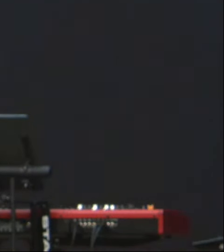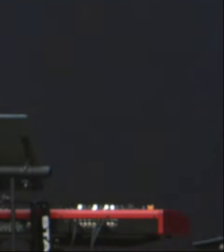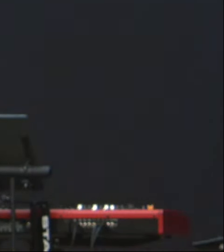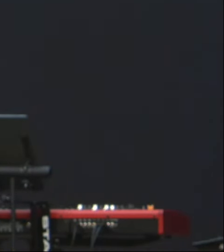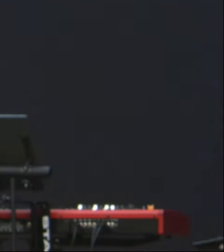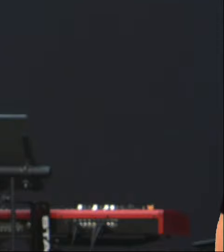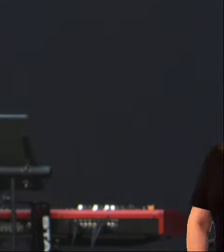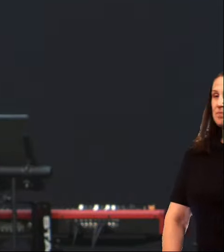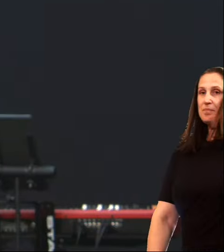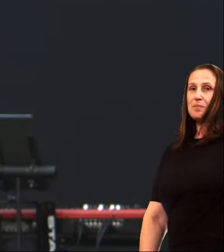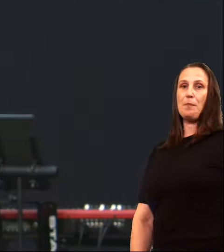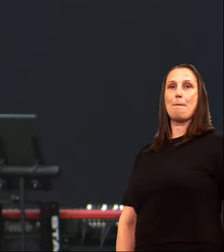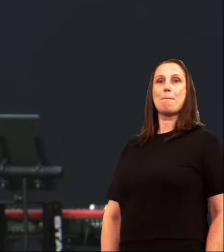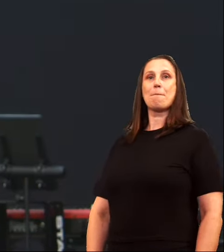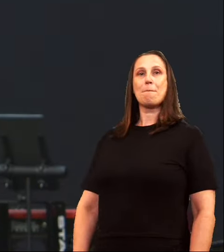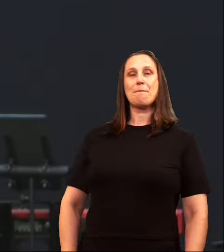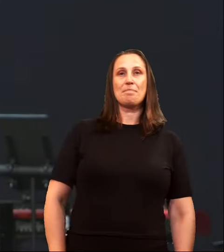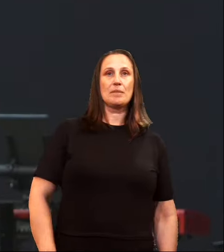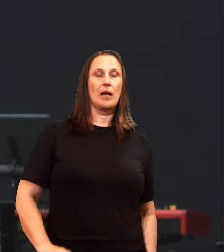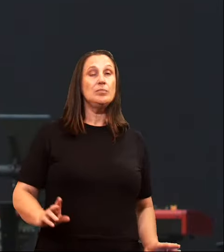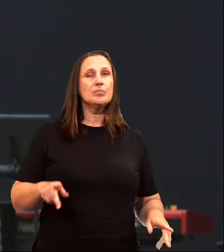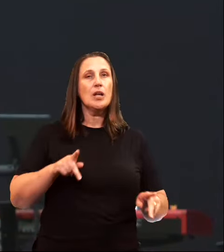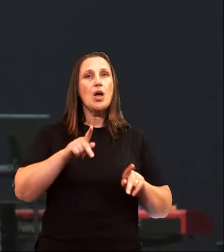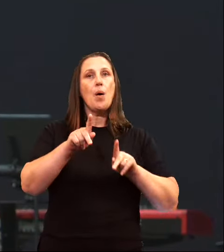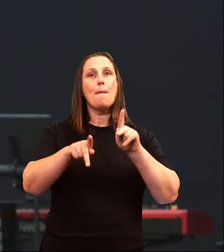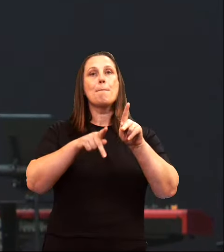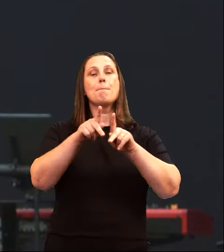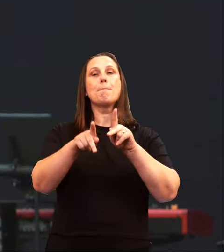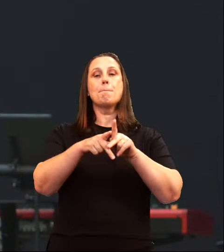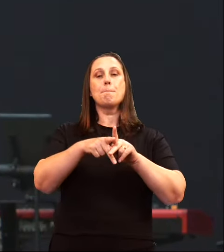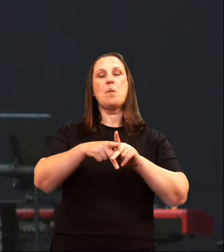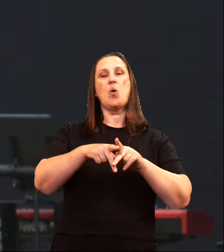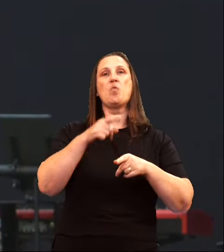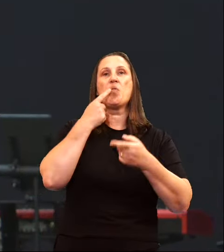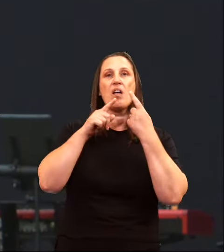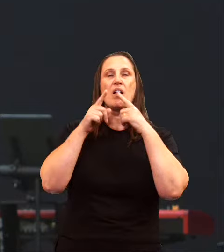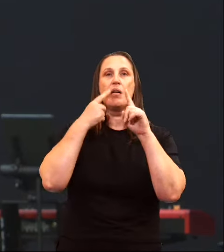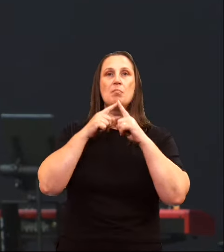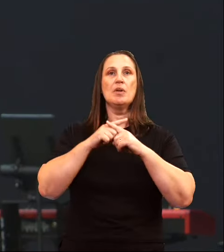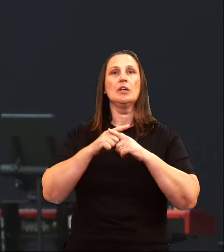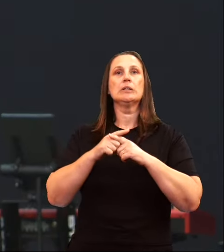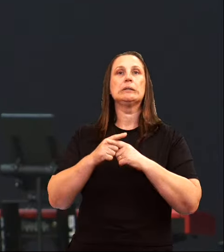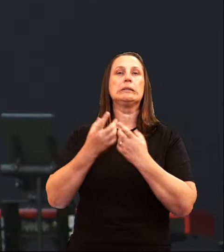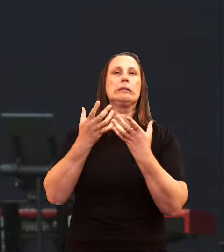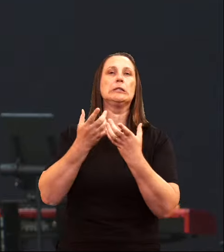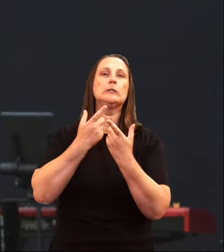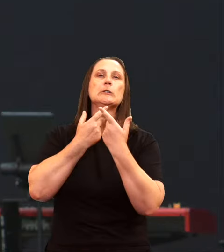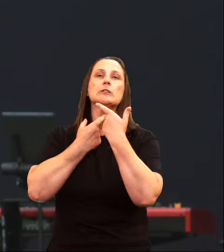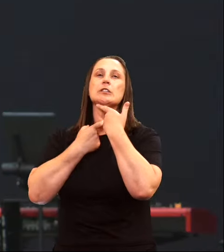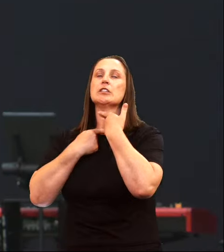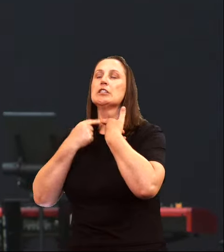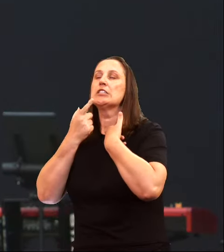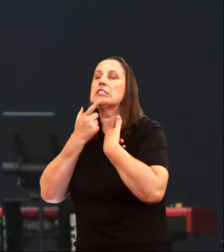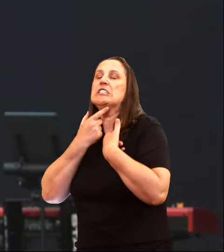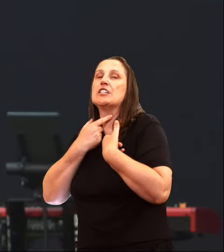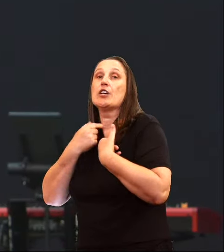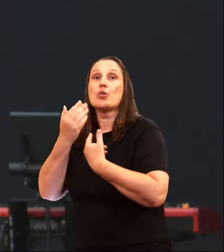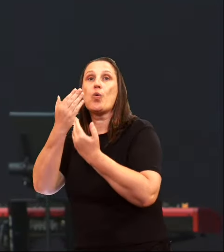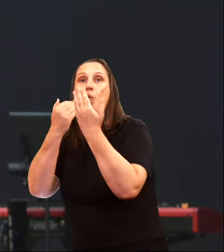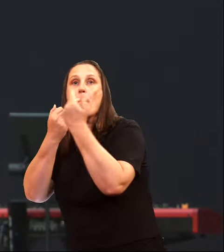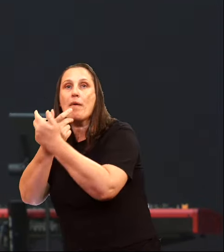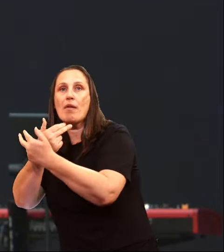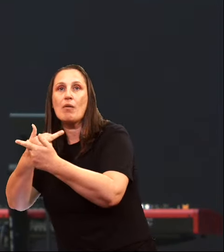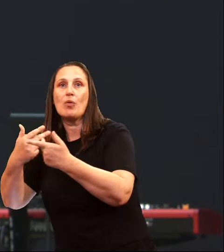populacho que estava no meio deles veio a ter grande desejo das comidas dos egípcios, pelos que os